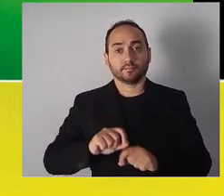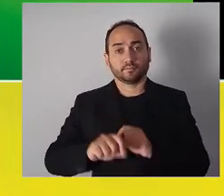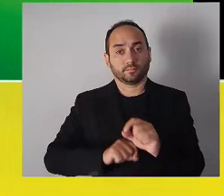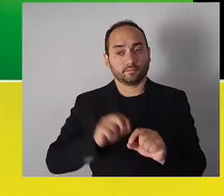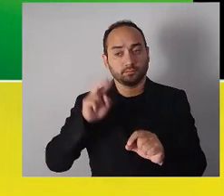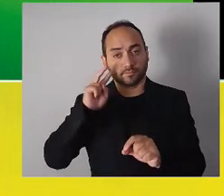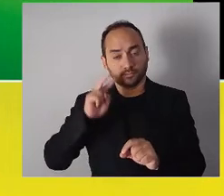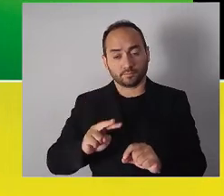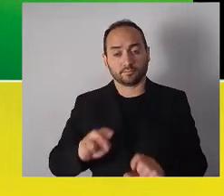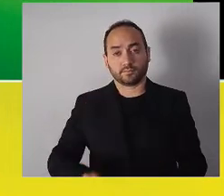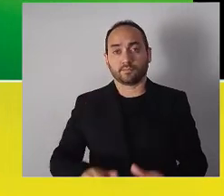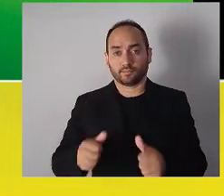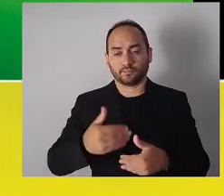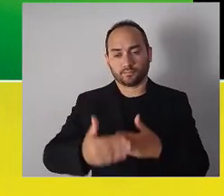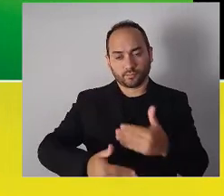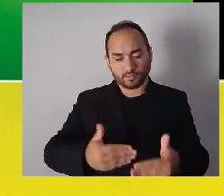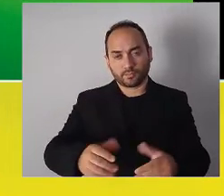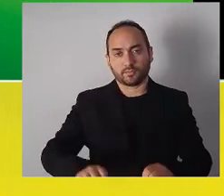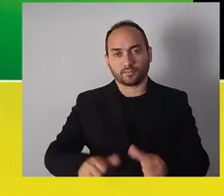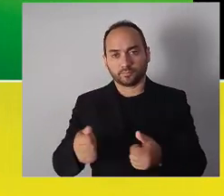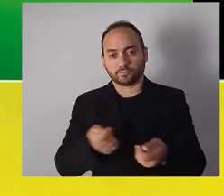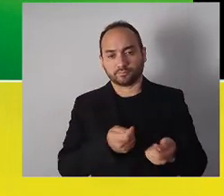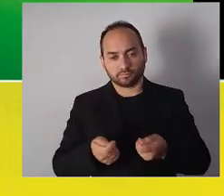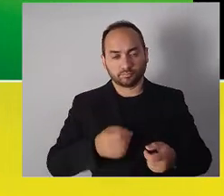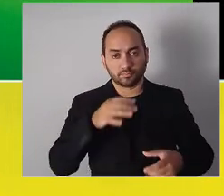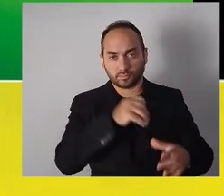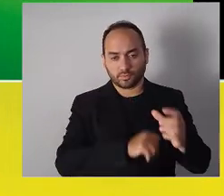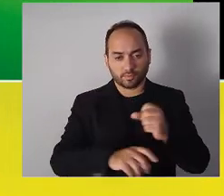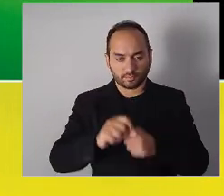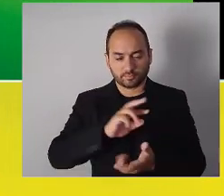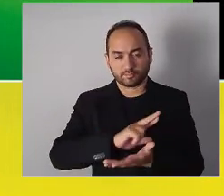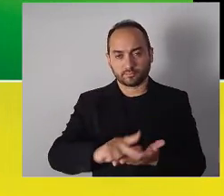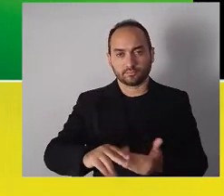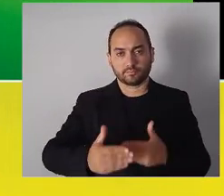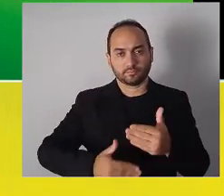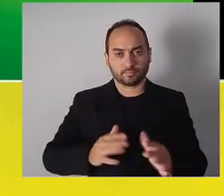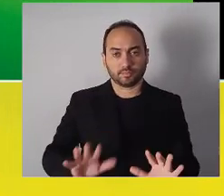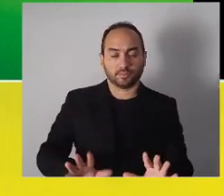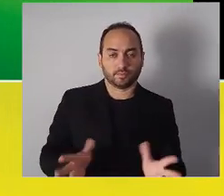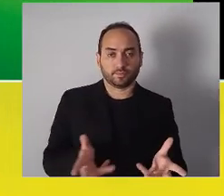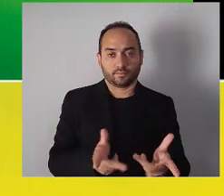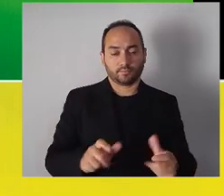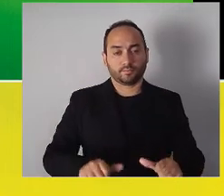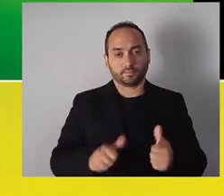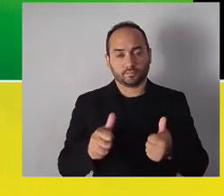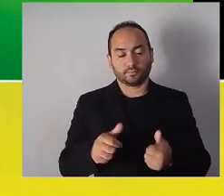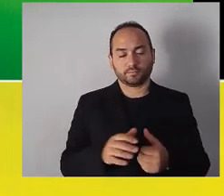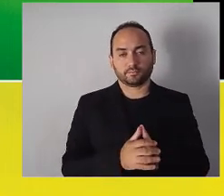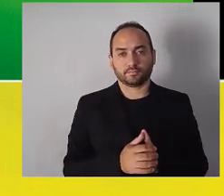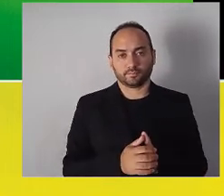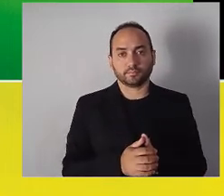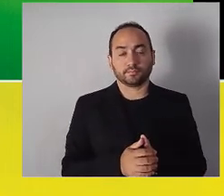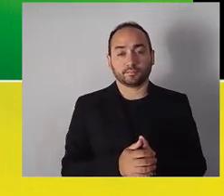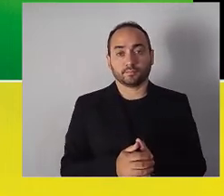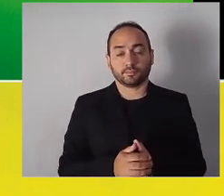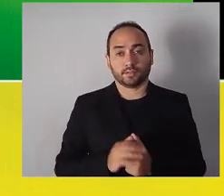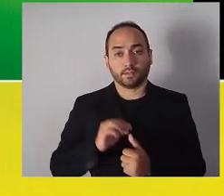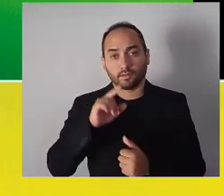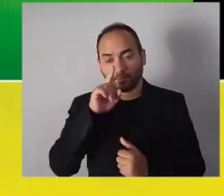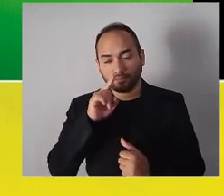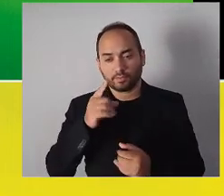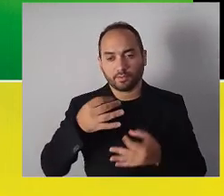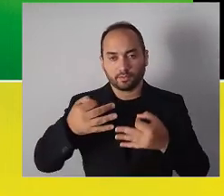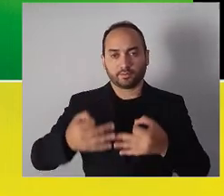a eficiência operacional e promover uma gestão mais ágil e eficaz dos recursos institucionais. Os riscos e a